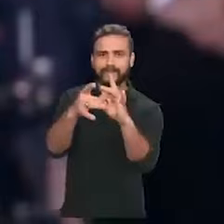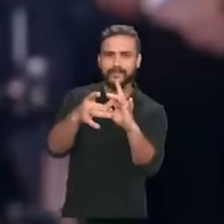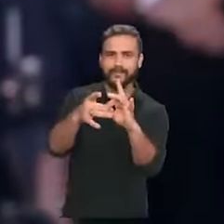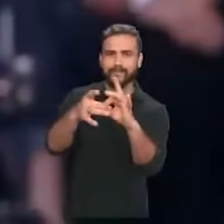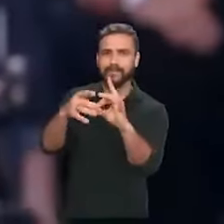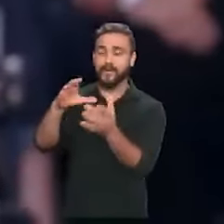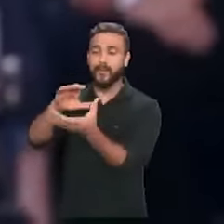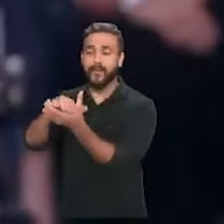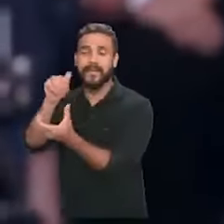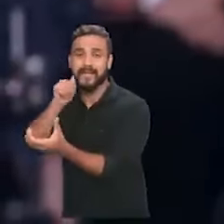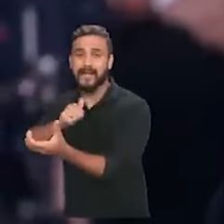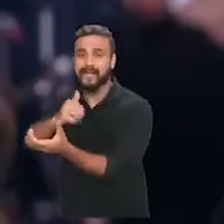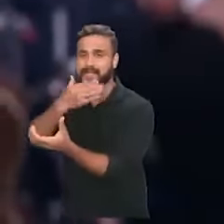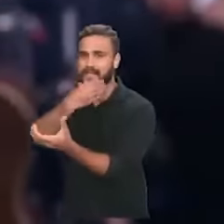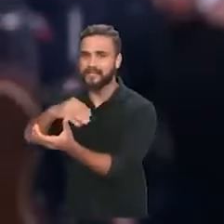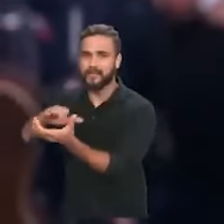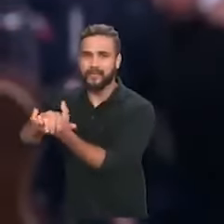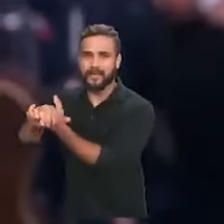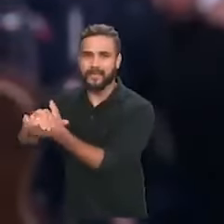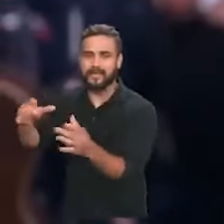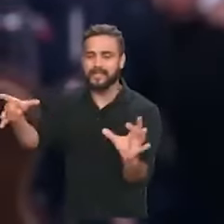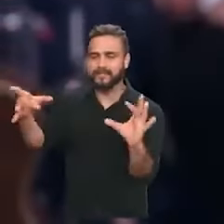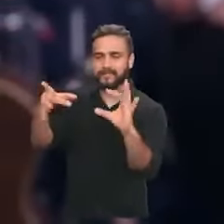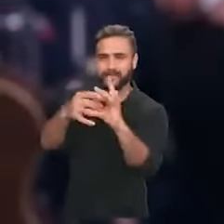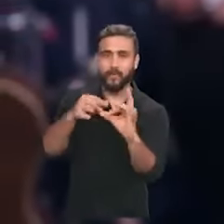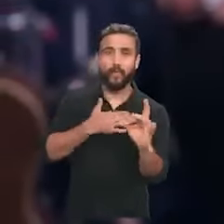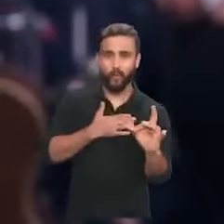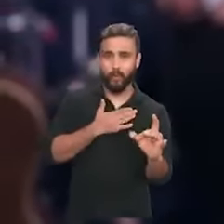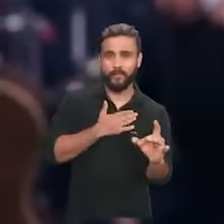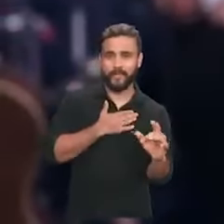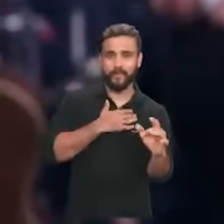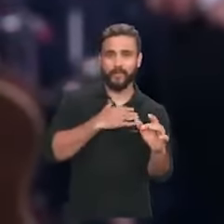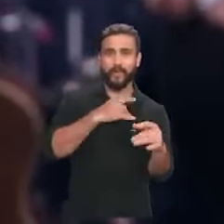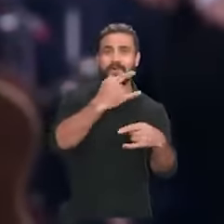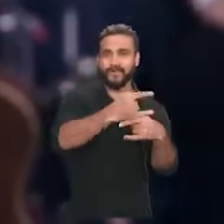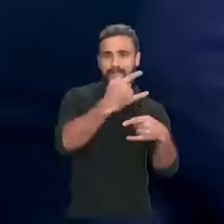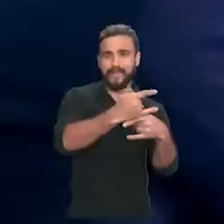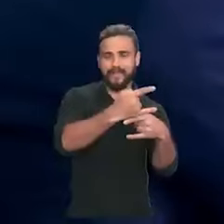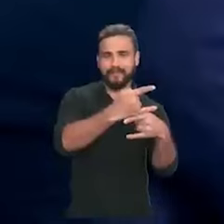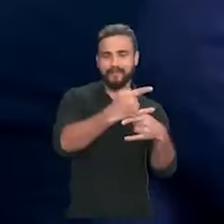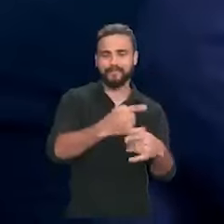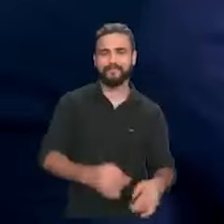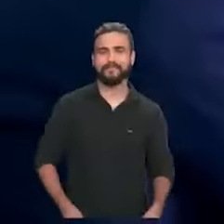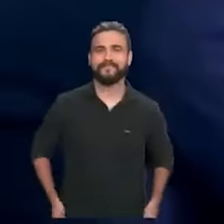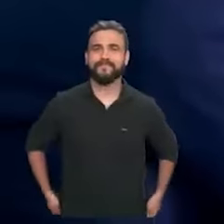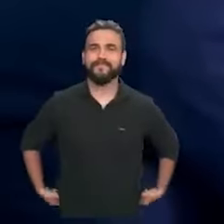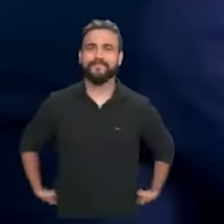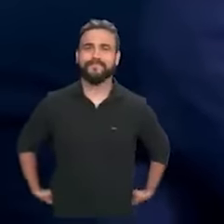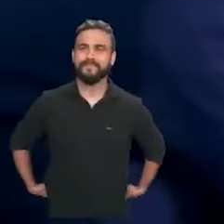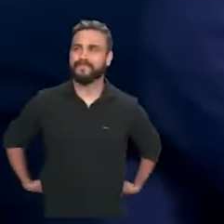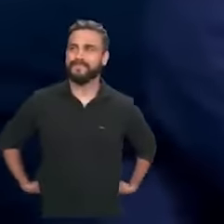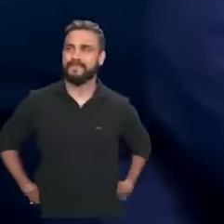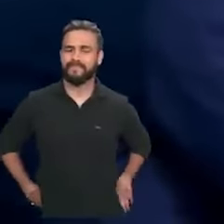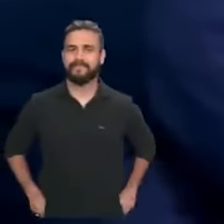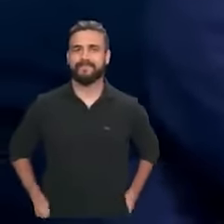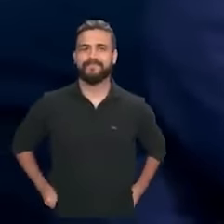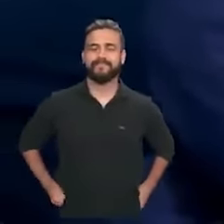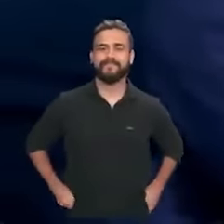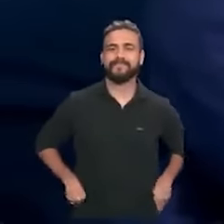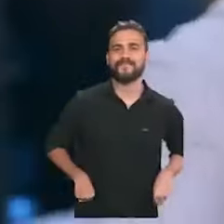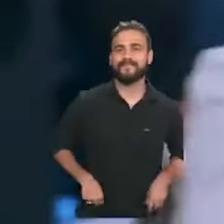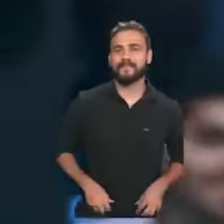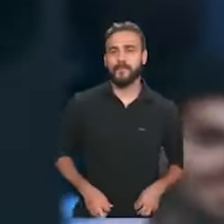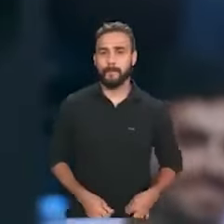contar isso para vocês, tá? Mas o número de telefone que tem lá é o meu número pessoal. Agora foi para o Brasil e para o mundo